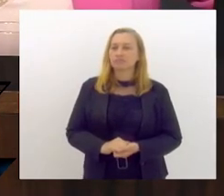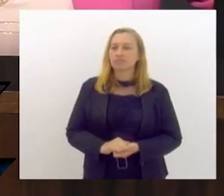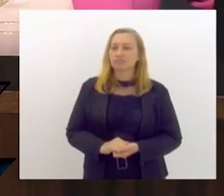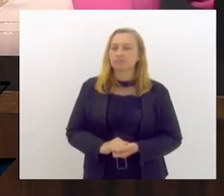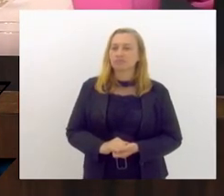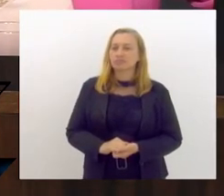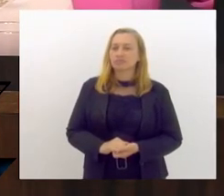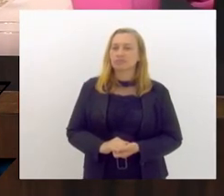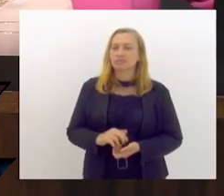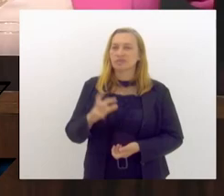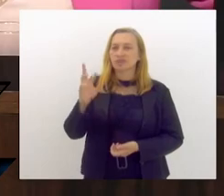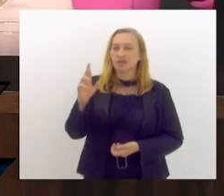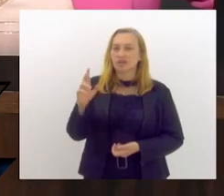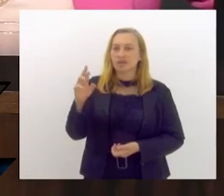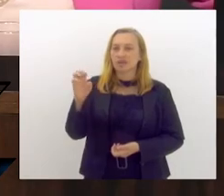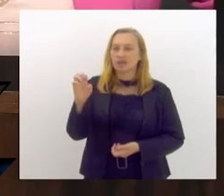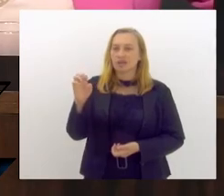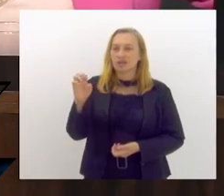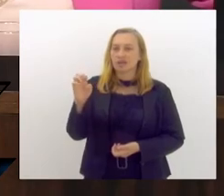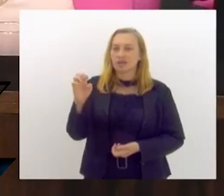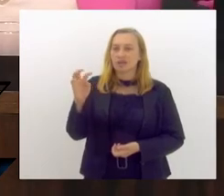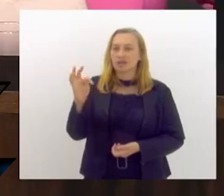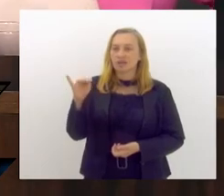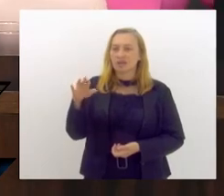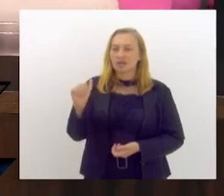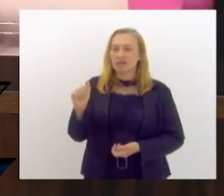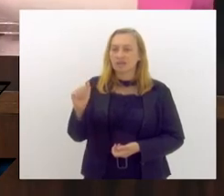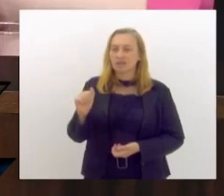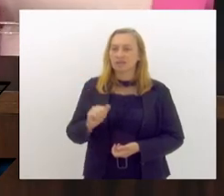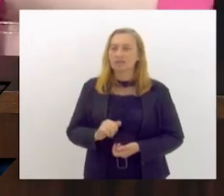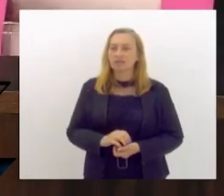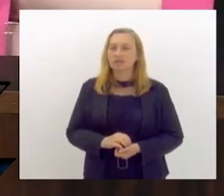Renata Miranda, Renato Miranda, desculpa.